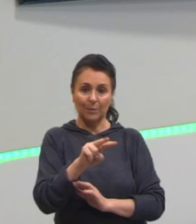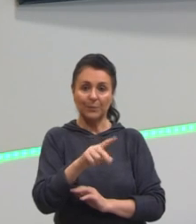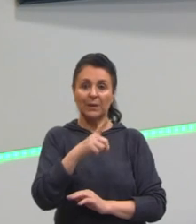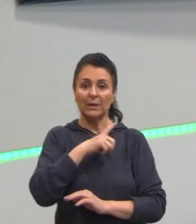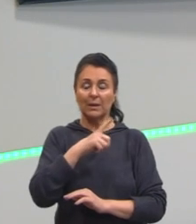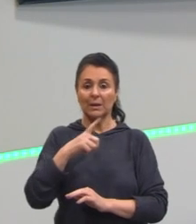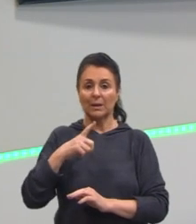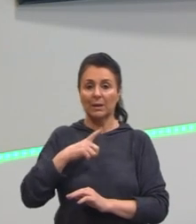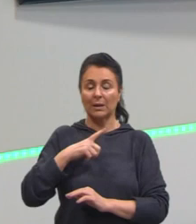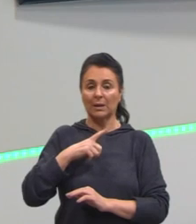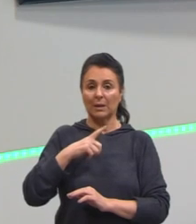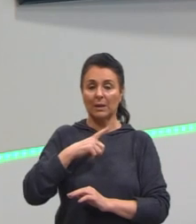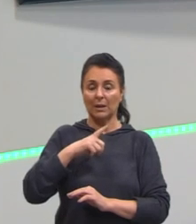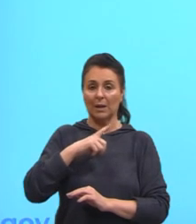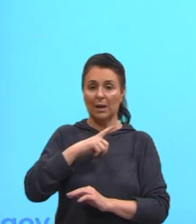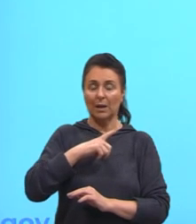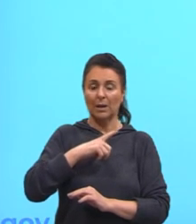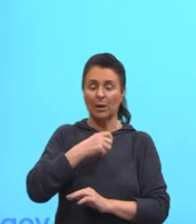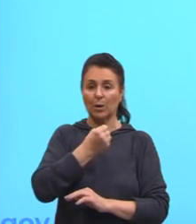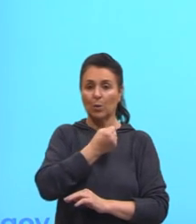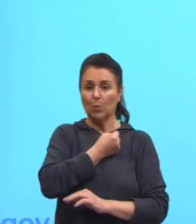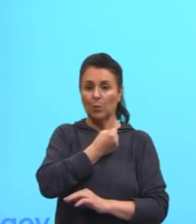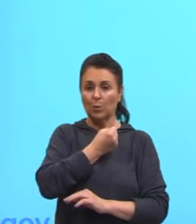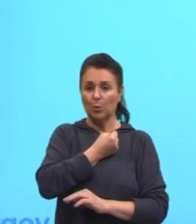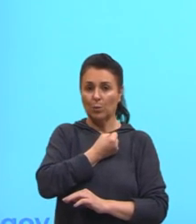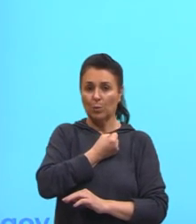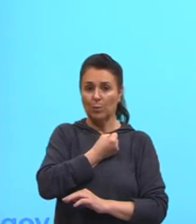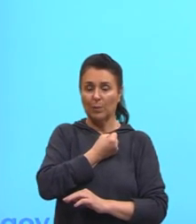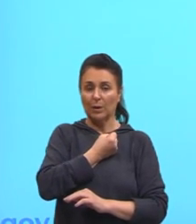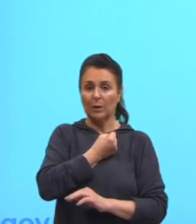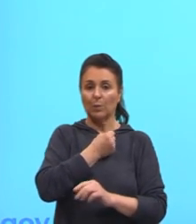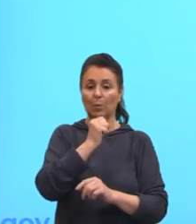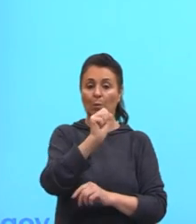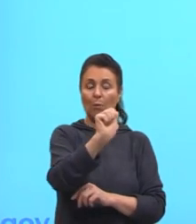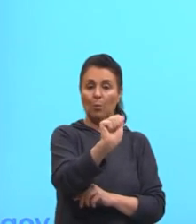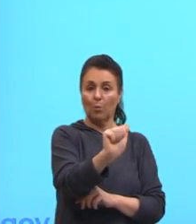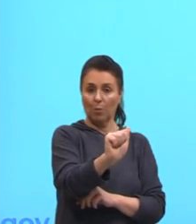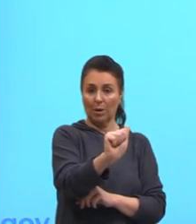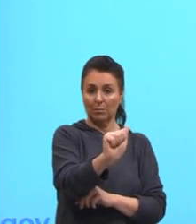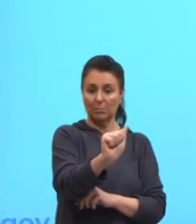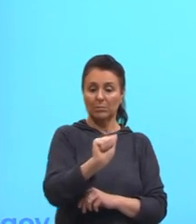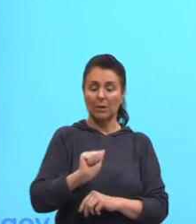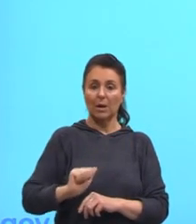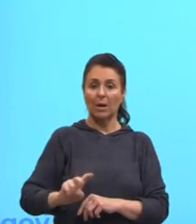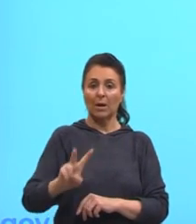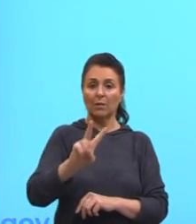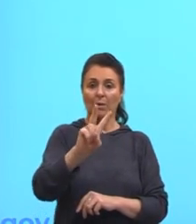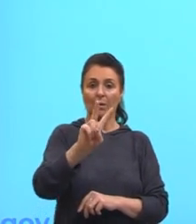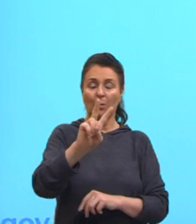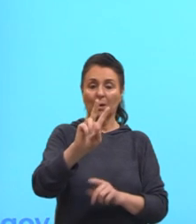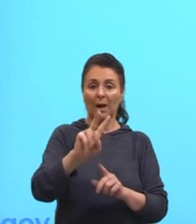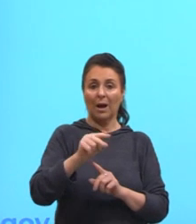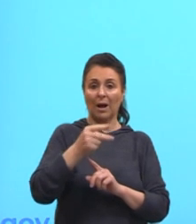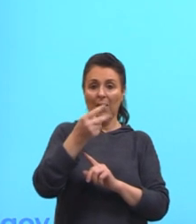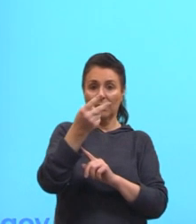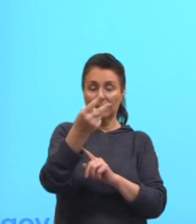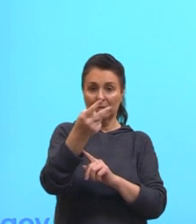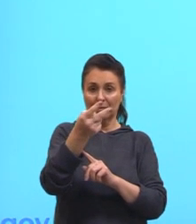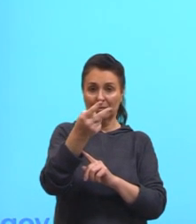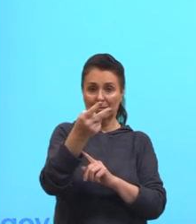temos um número aqui no visor a tecla a indicada aqui é o valor elevado ao quadrado